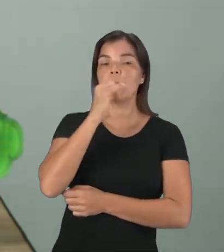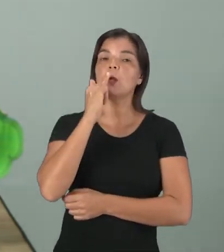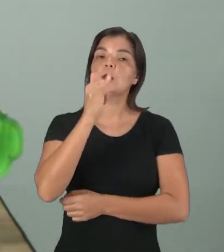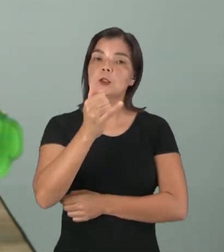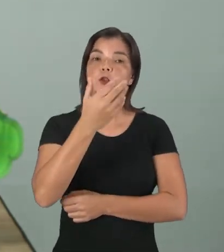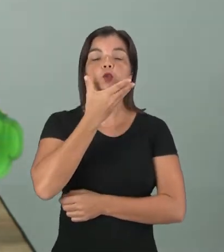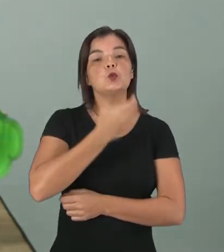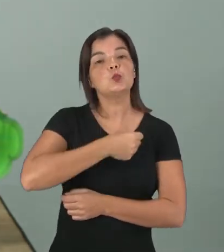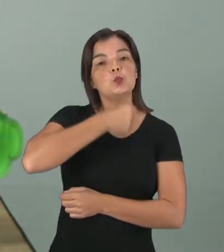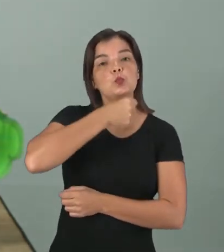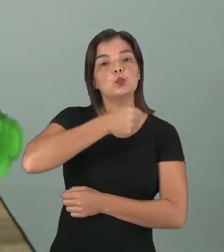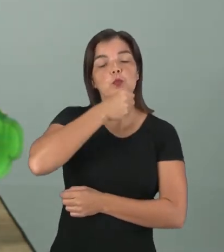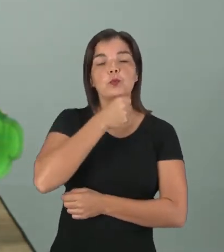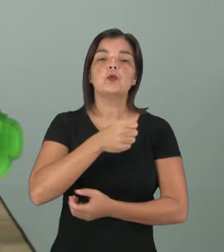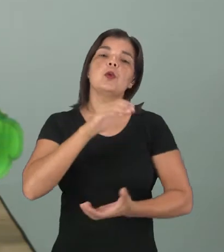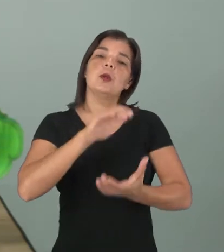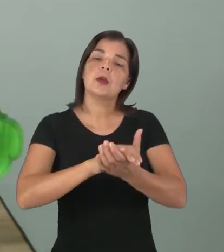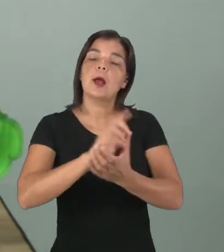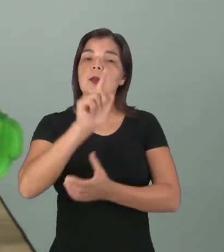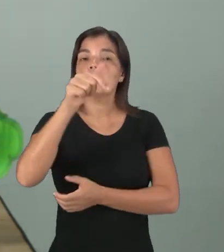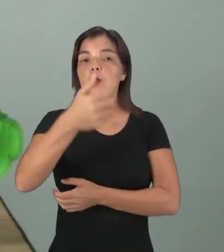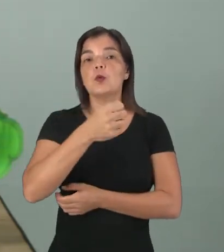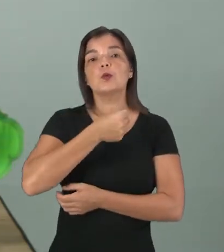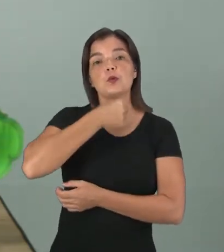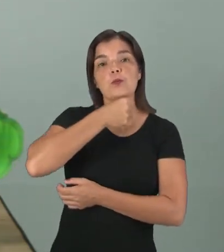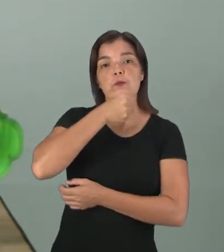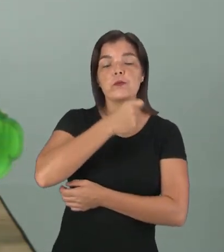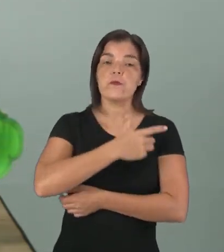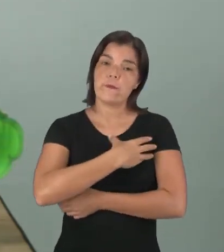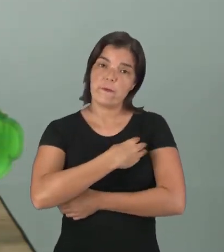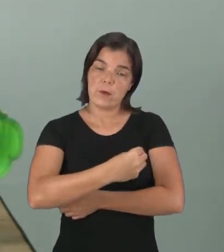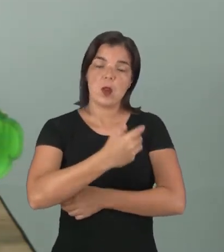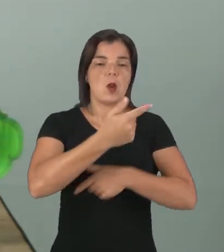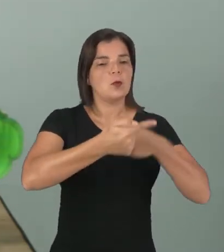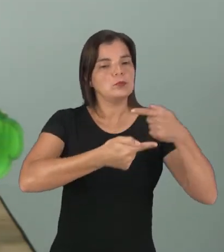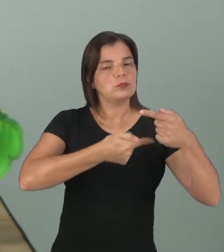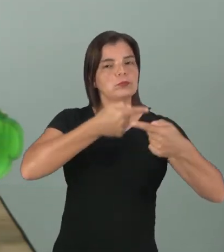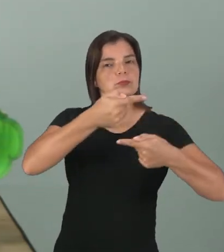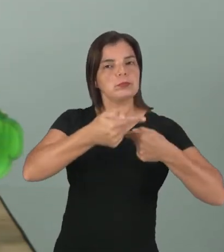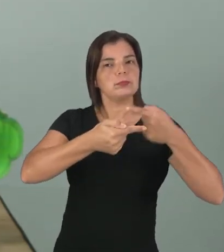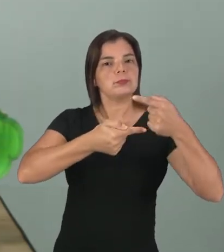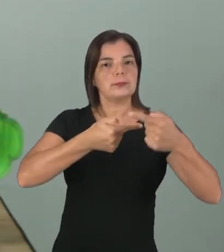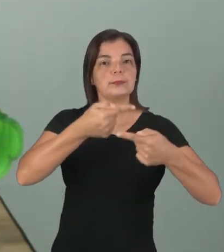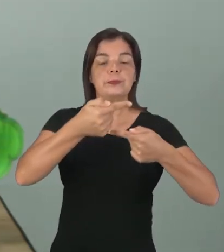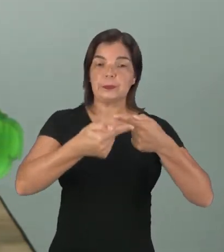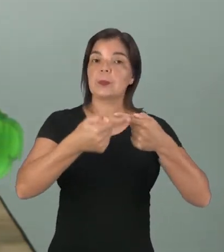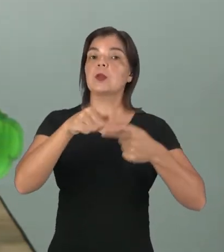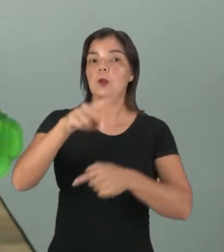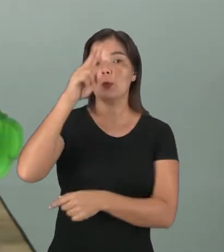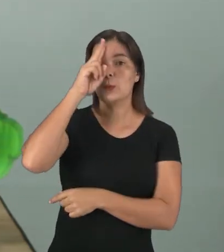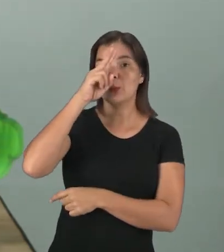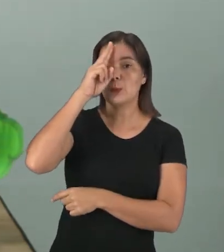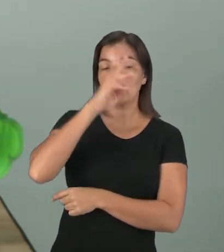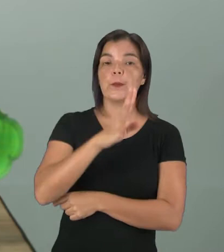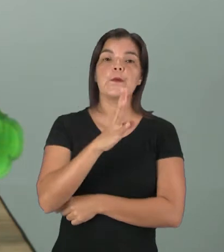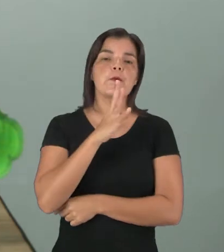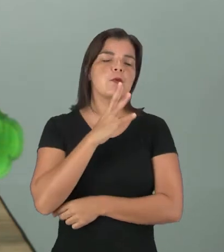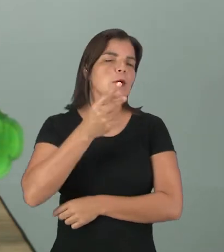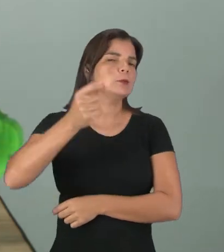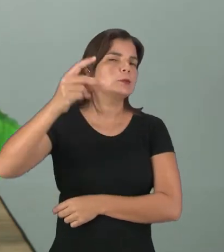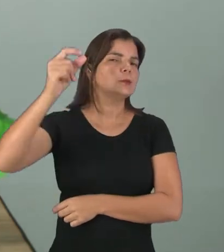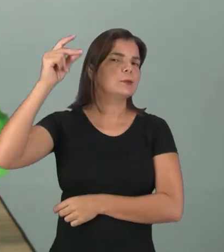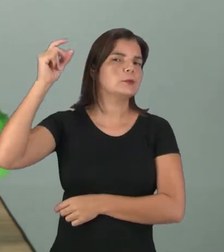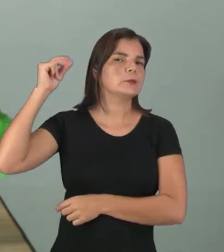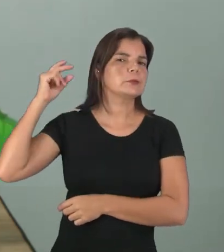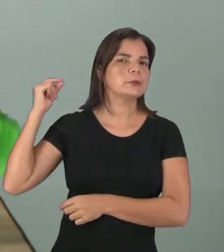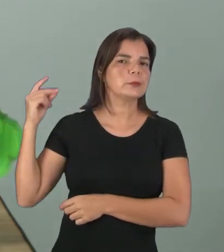que envelhece, casa, tem outro filho e vai passando, assim de gerações a gerações. São histórias conhecidas há muitos